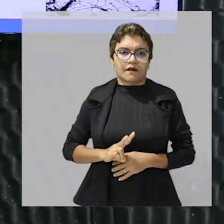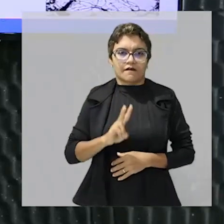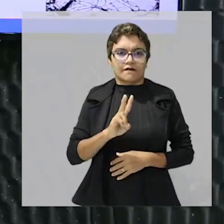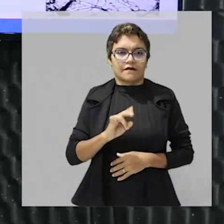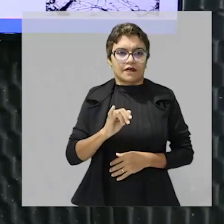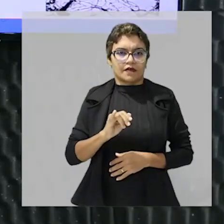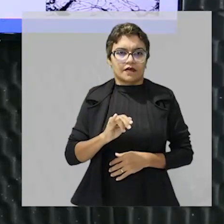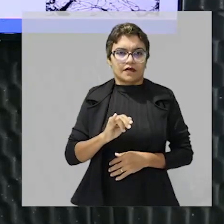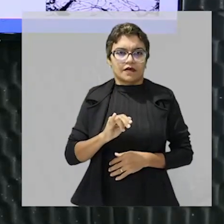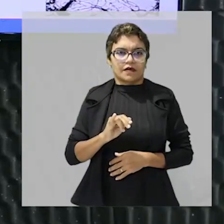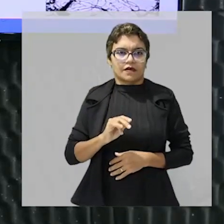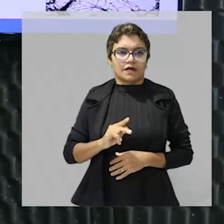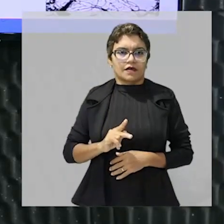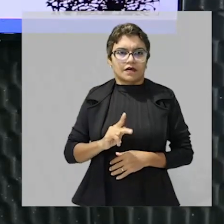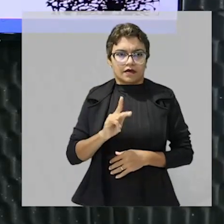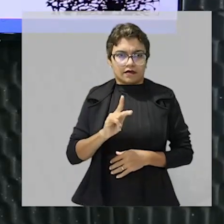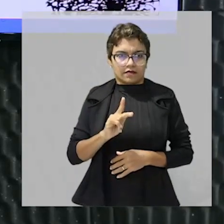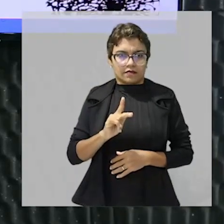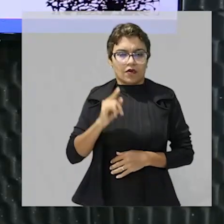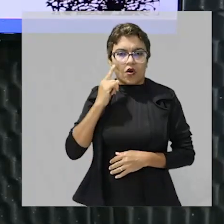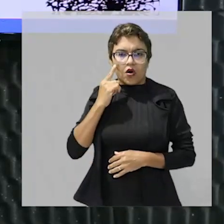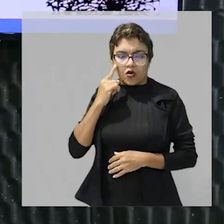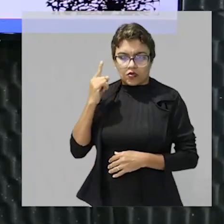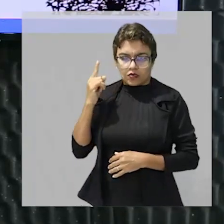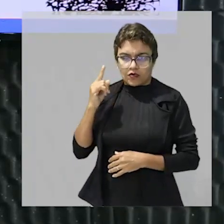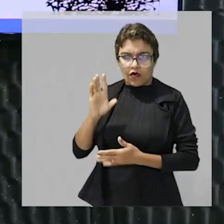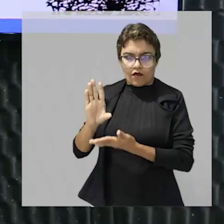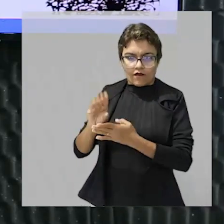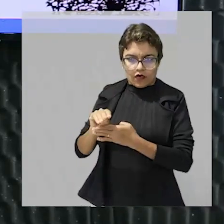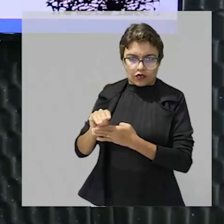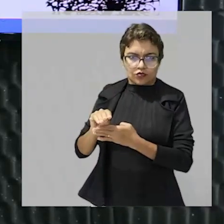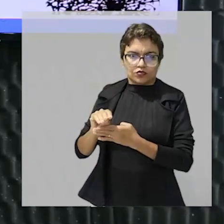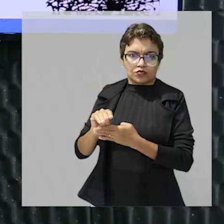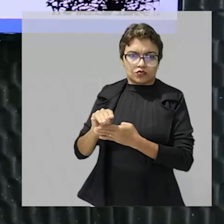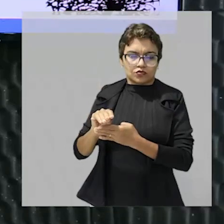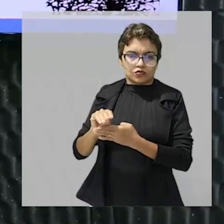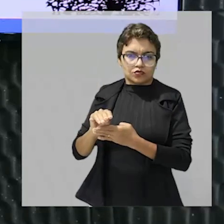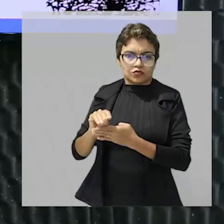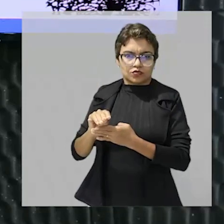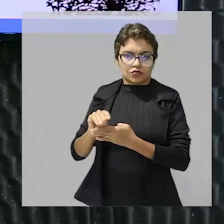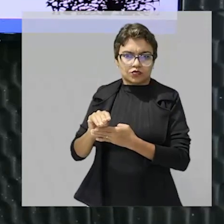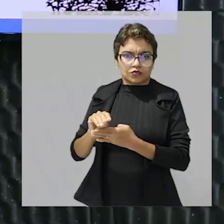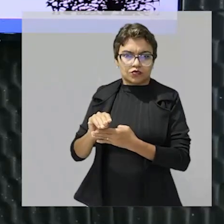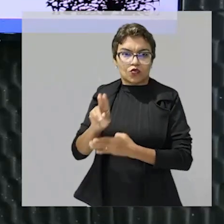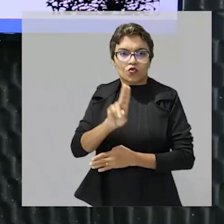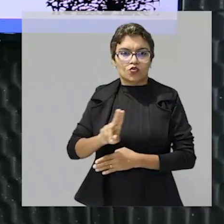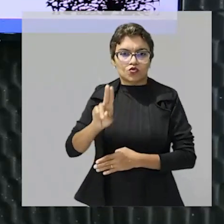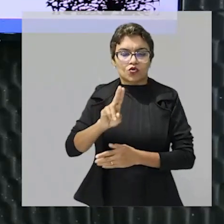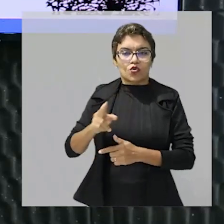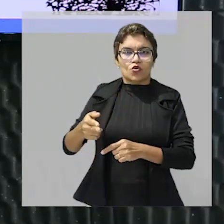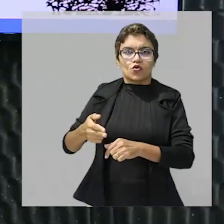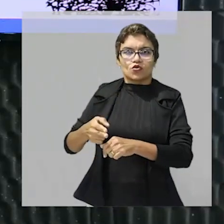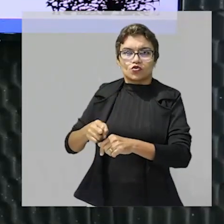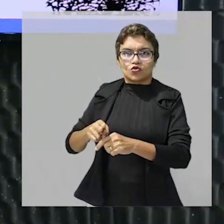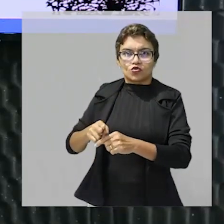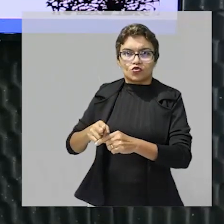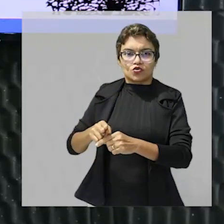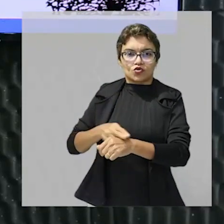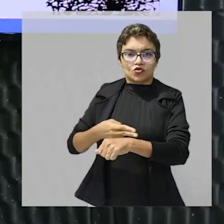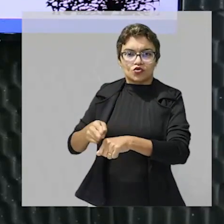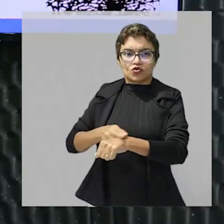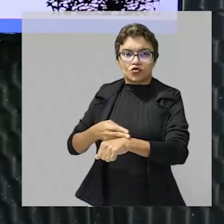foto do Pollock e utilizou chocolate líquido e fez a obra em chocolate